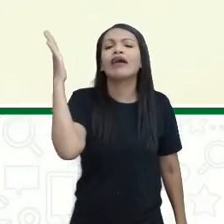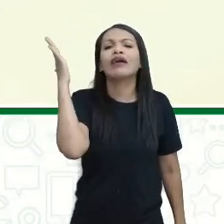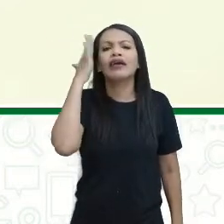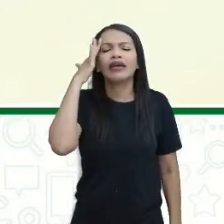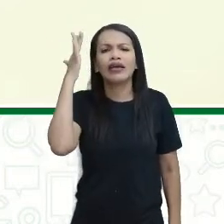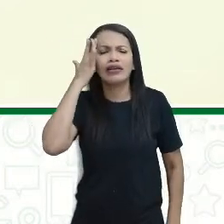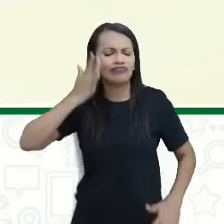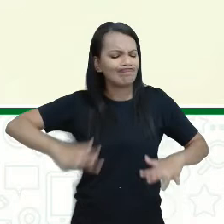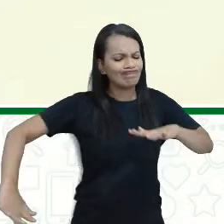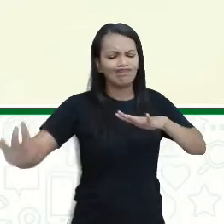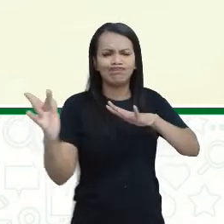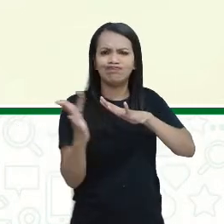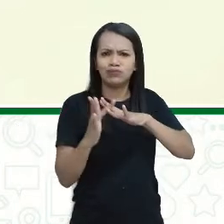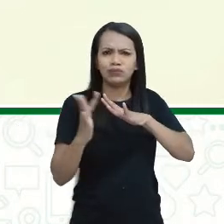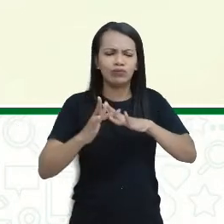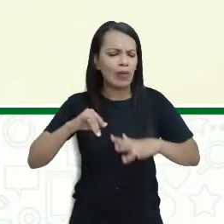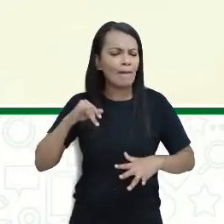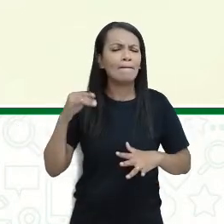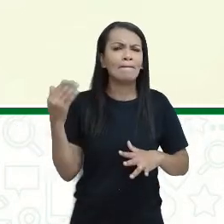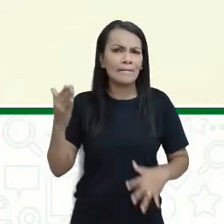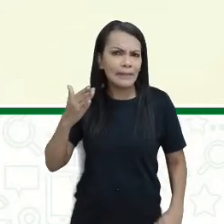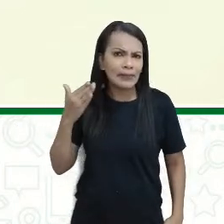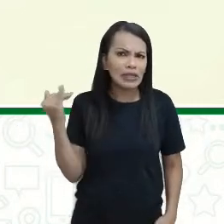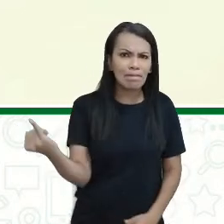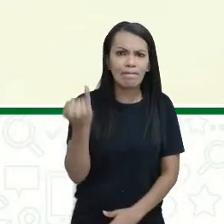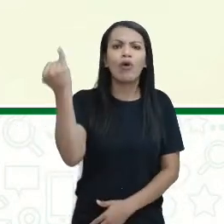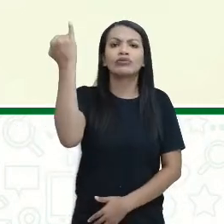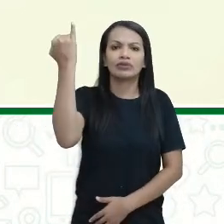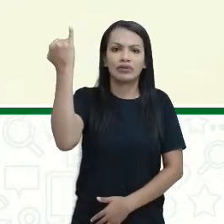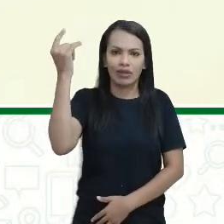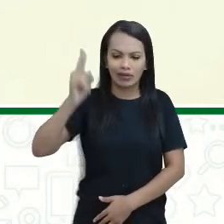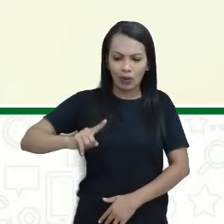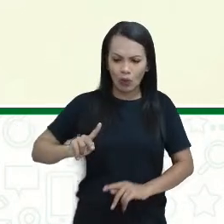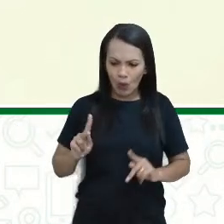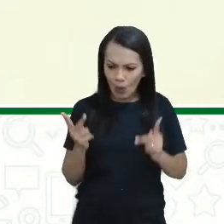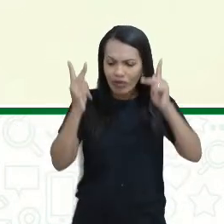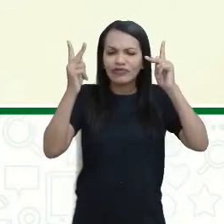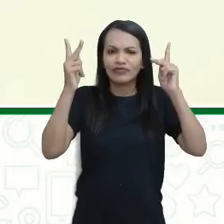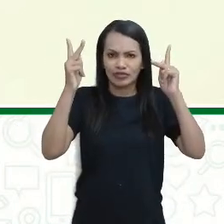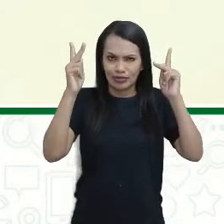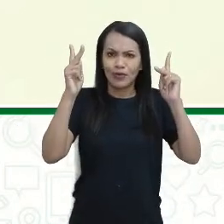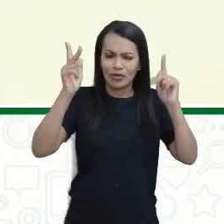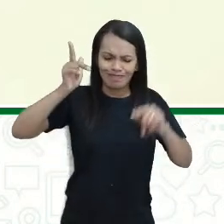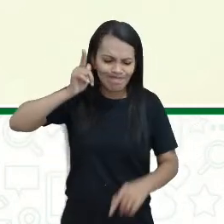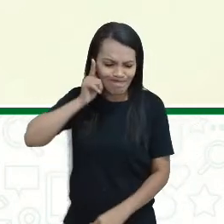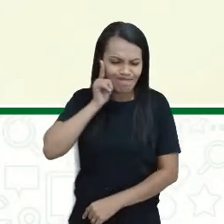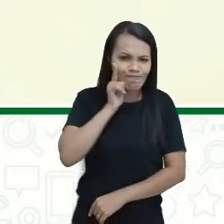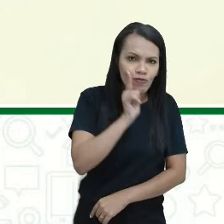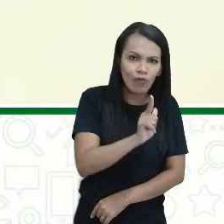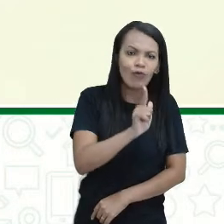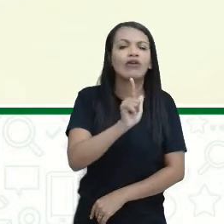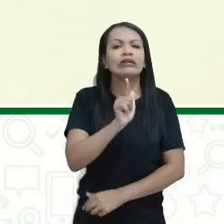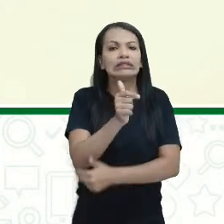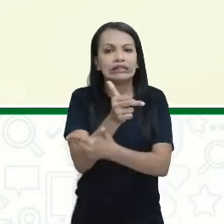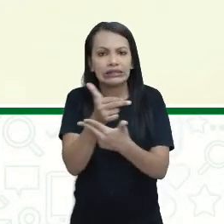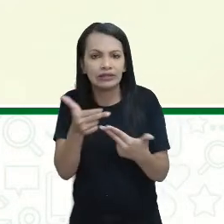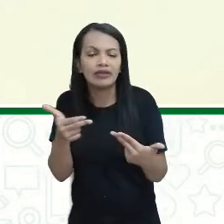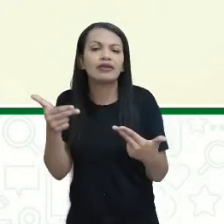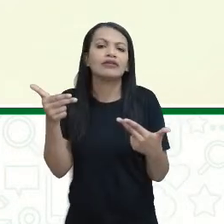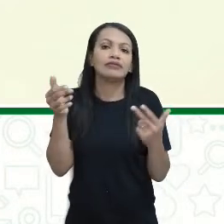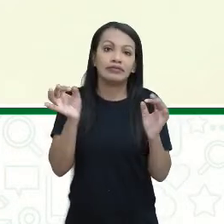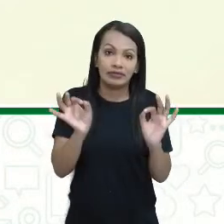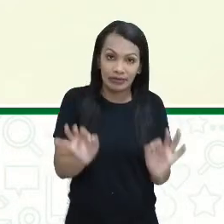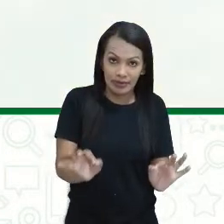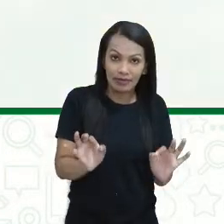aquele ponto, uau, a vitória. É quando chega realmente o que se